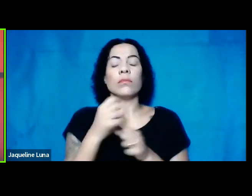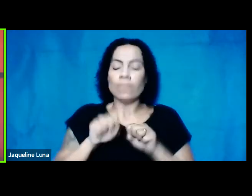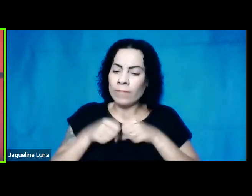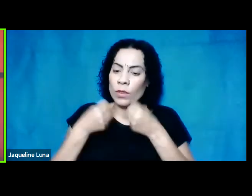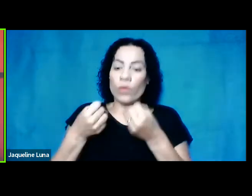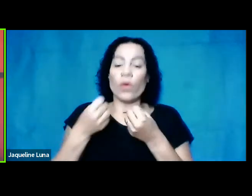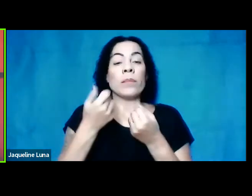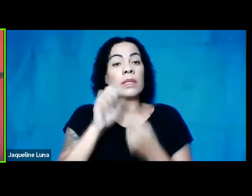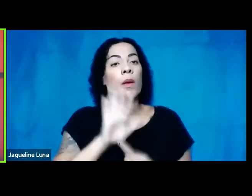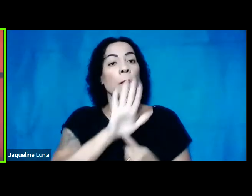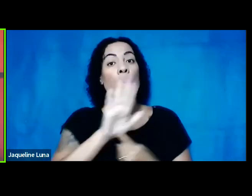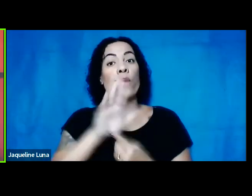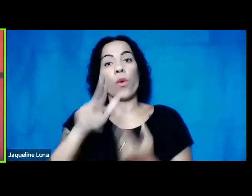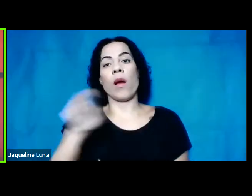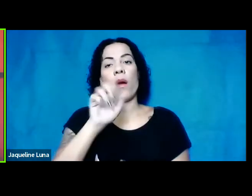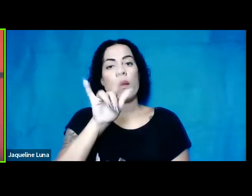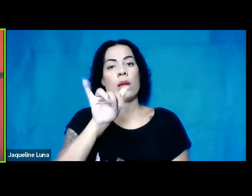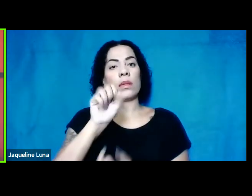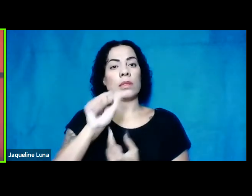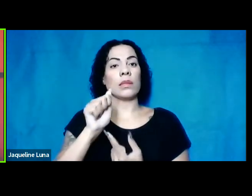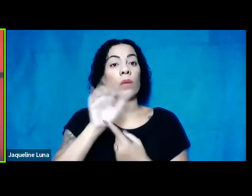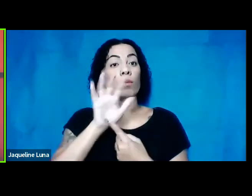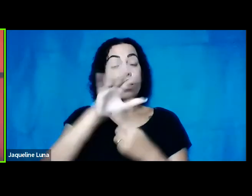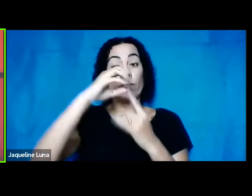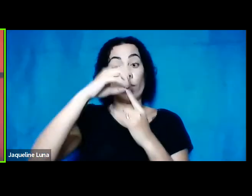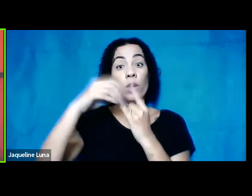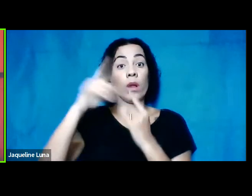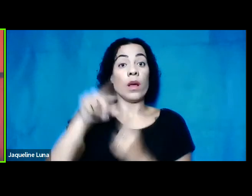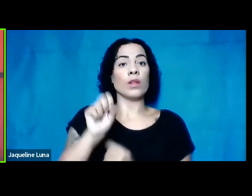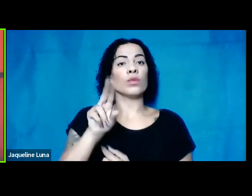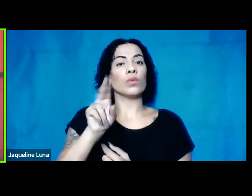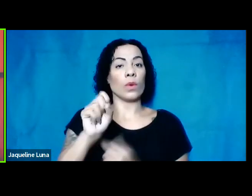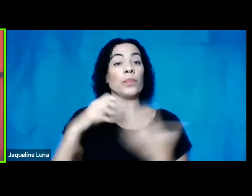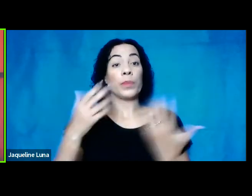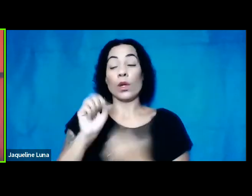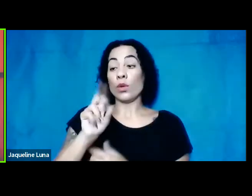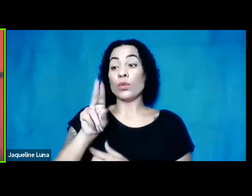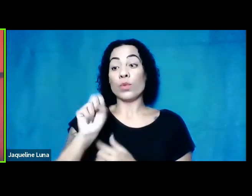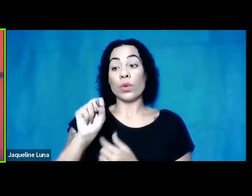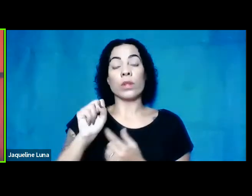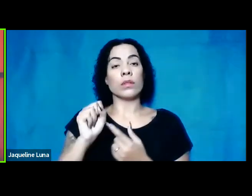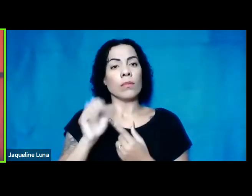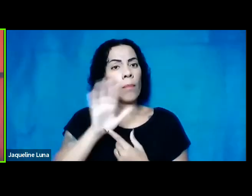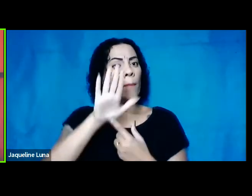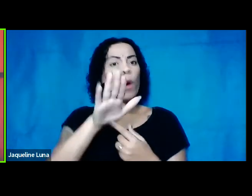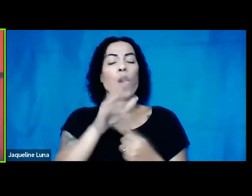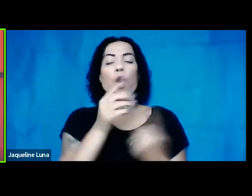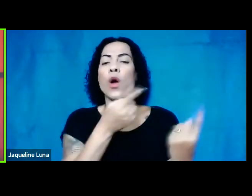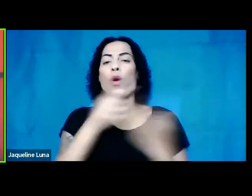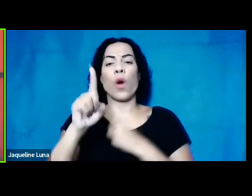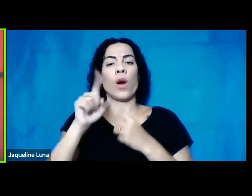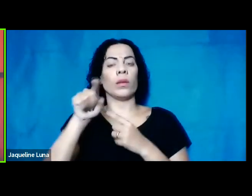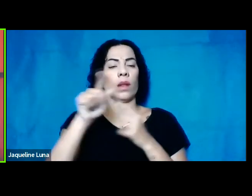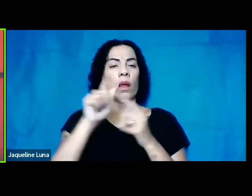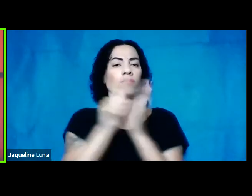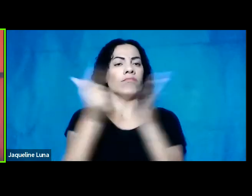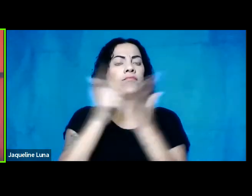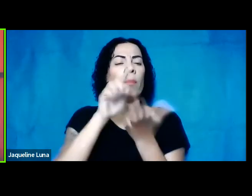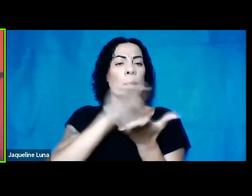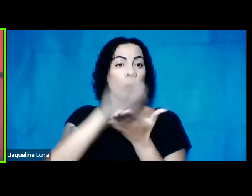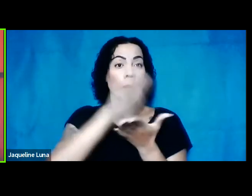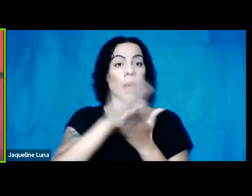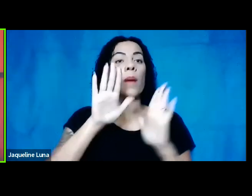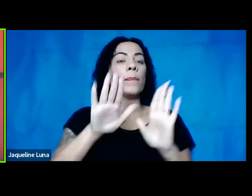lá na apresentação dela, que a Fiocruz era SUS. Então, o SUS se impôs à grande imprensa, mas ele não conseguiu se impor ao que é, historicamente,